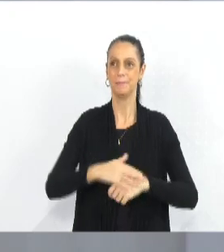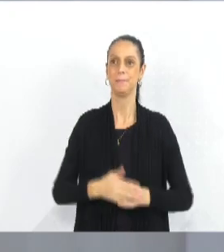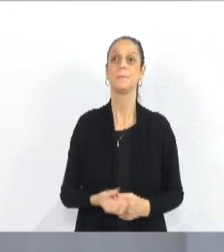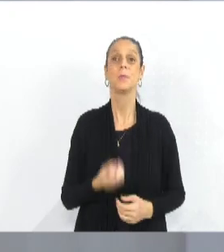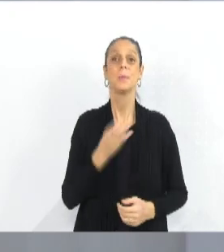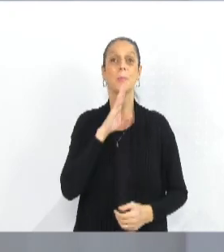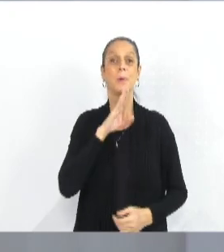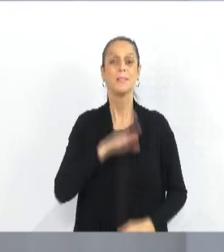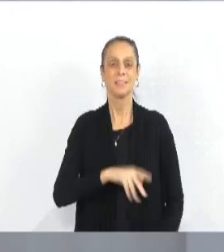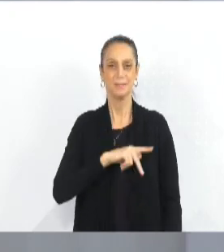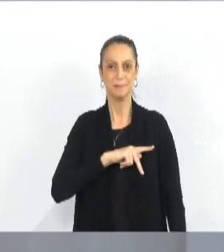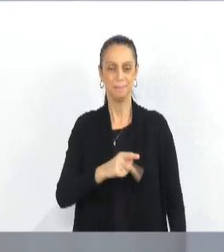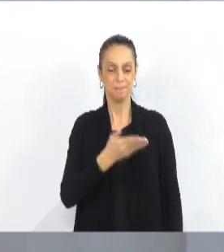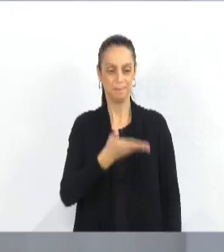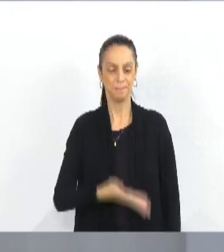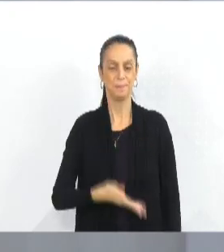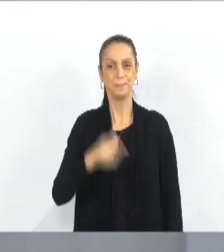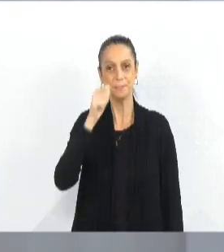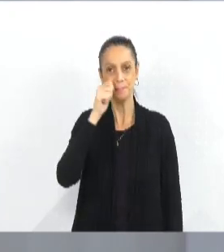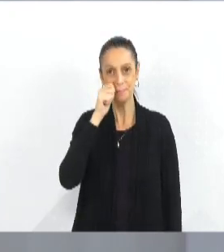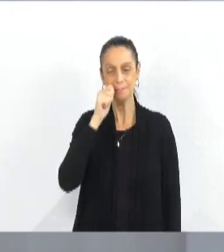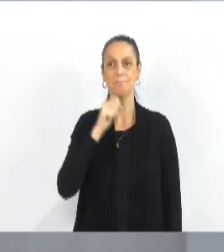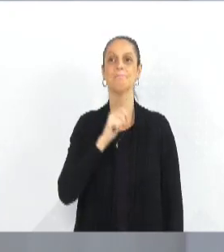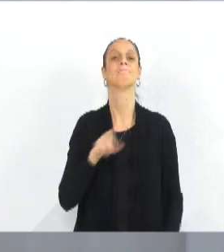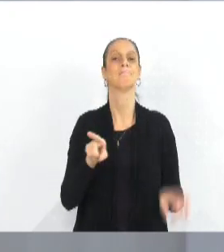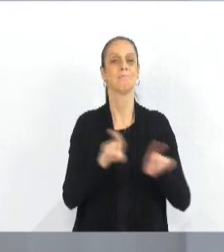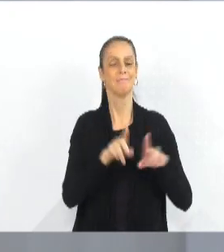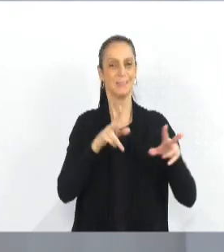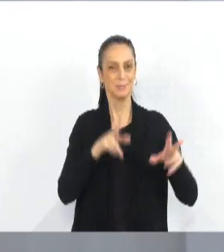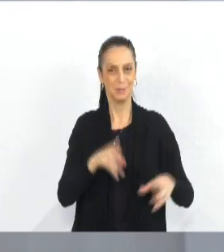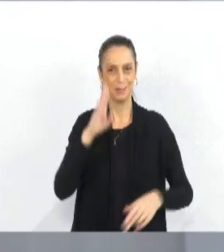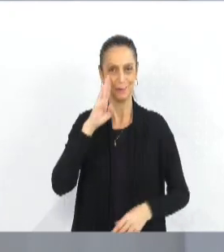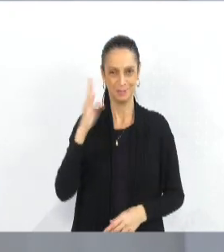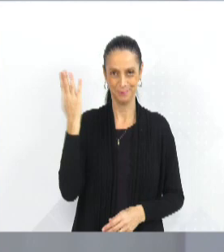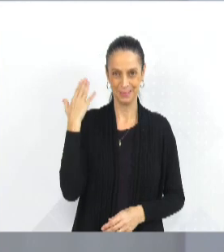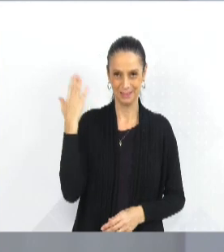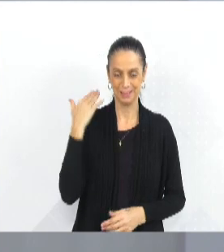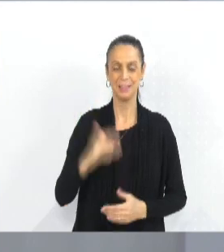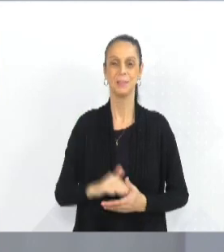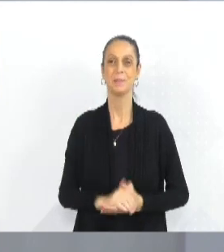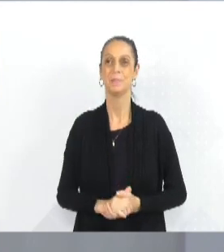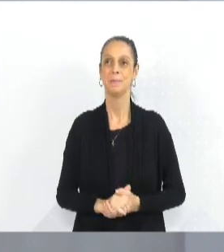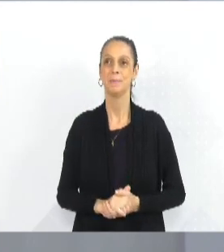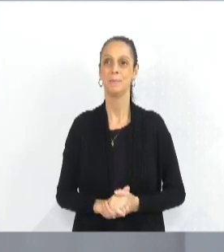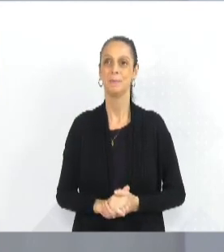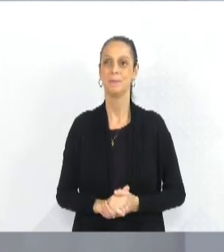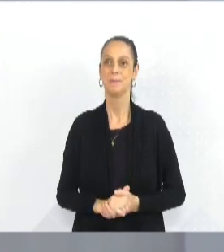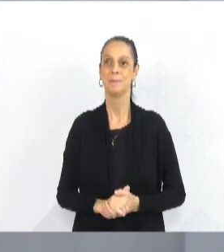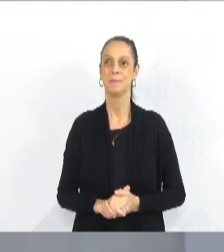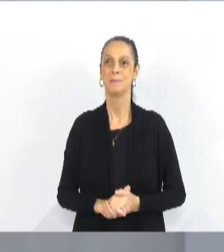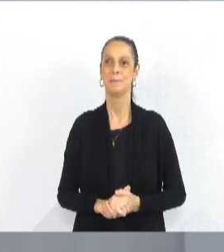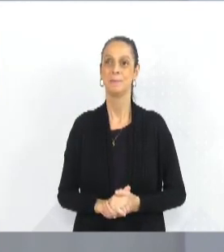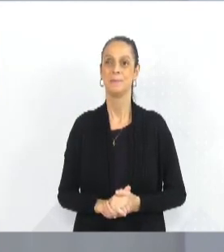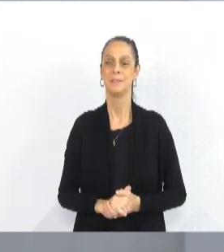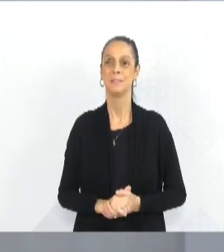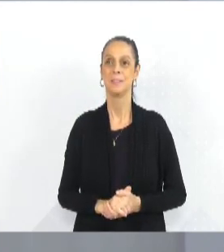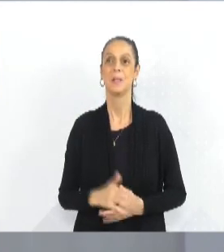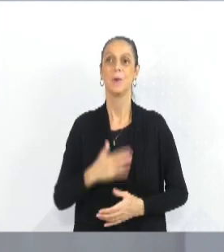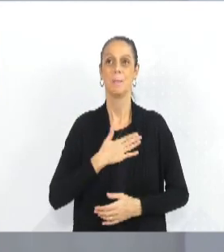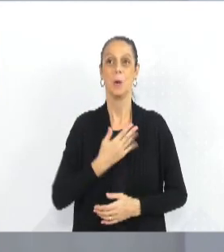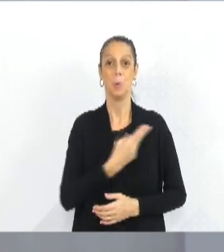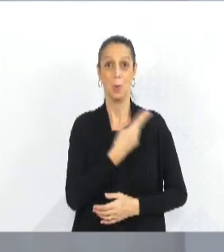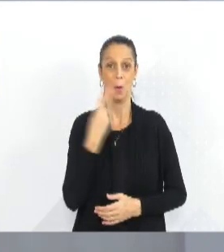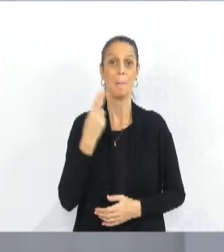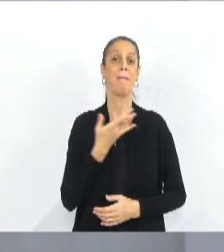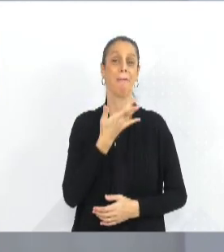Boa tarde, presidente. O senhor Almir Vieira, veterano também, né? Presidente, é Campreguer. Bem fácil de dizer.